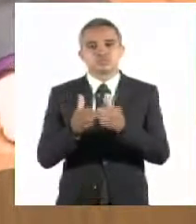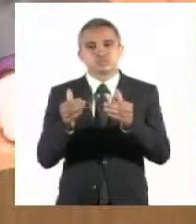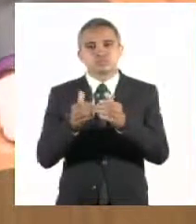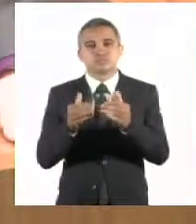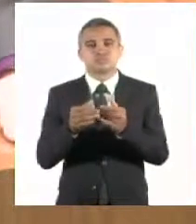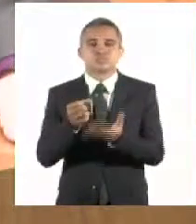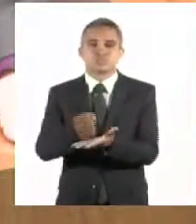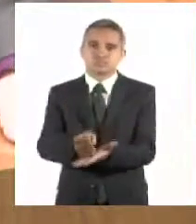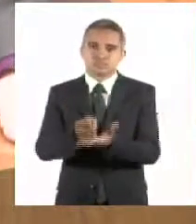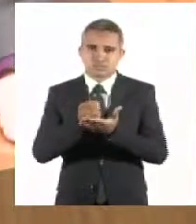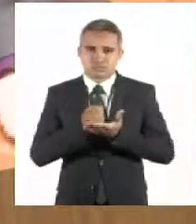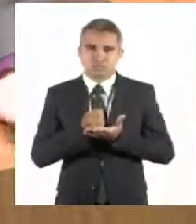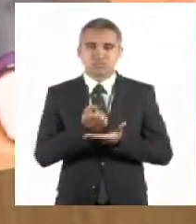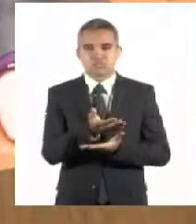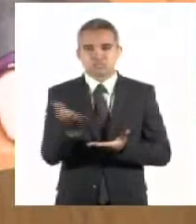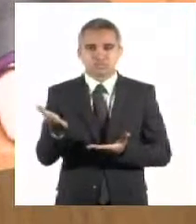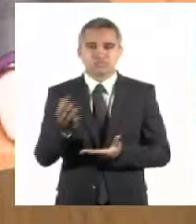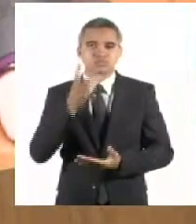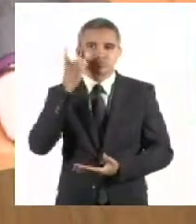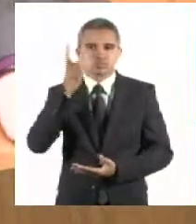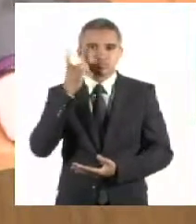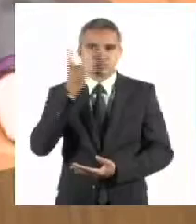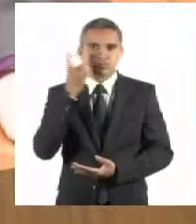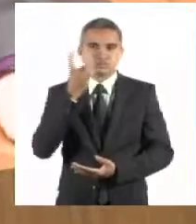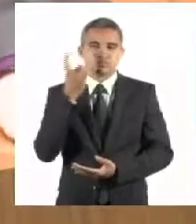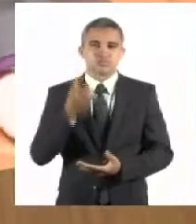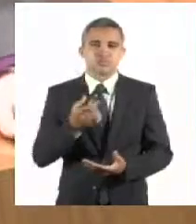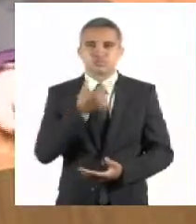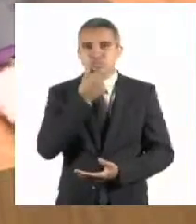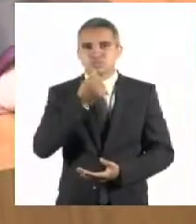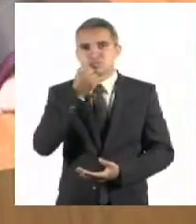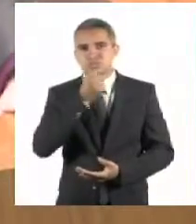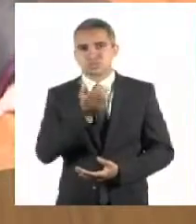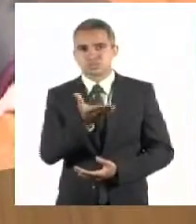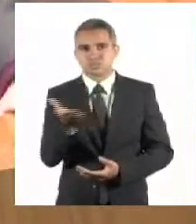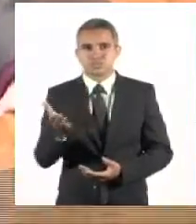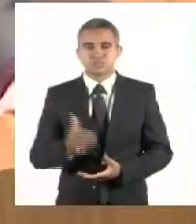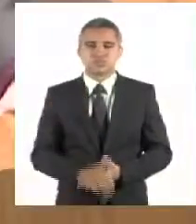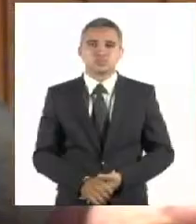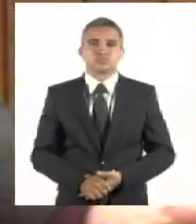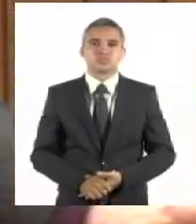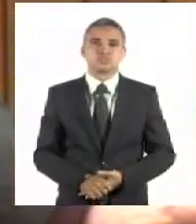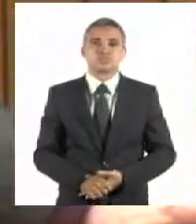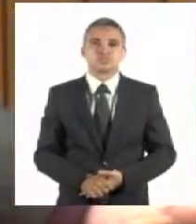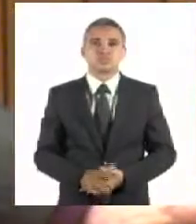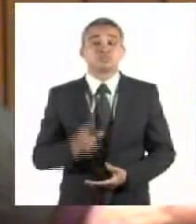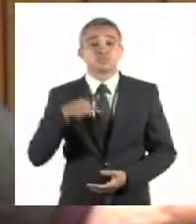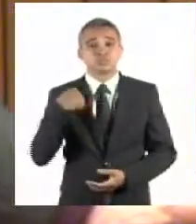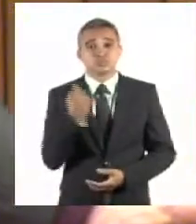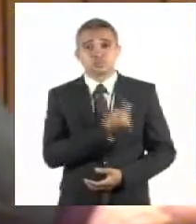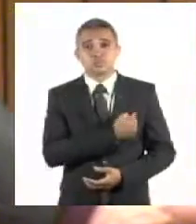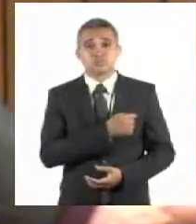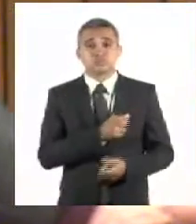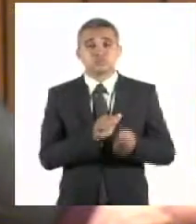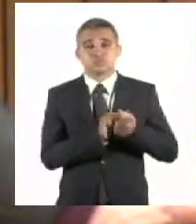dos nobres colegas e colegas deputados, para que a gente